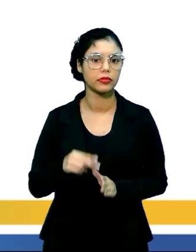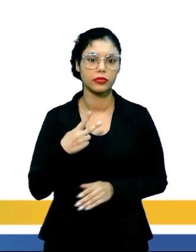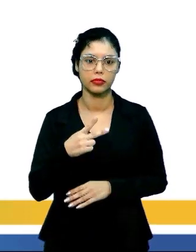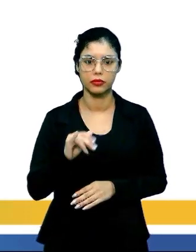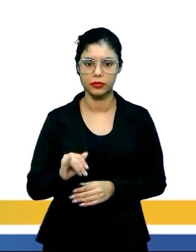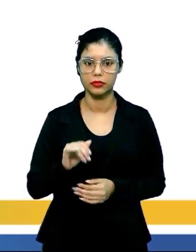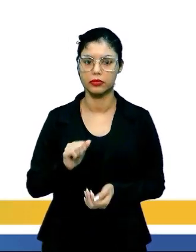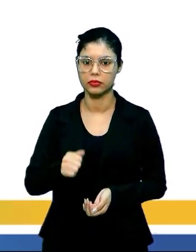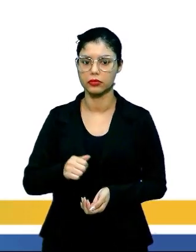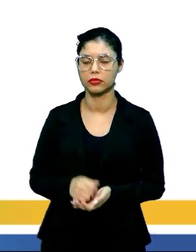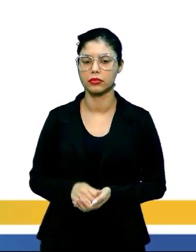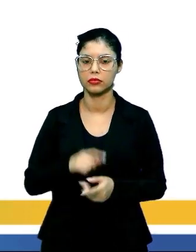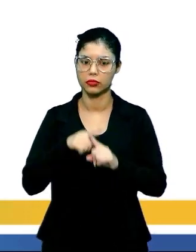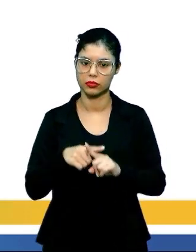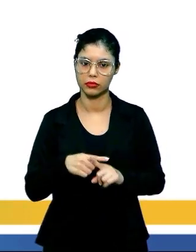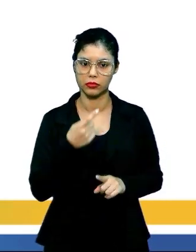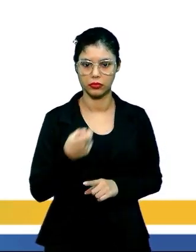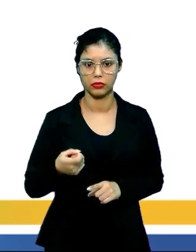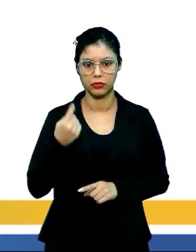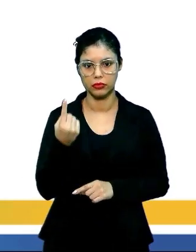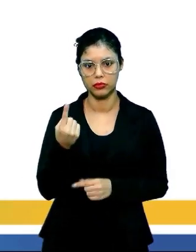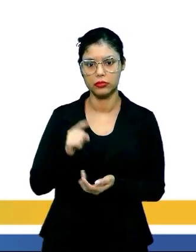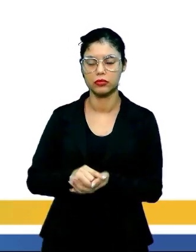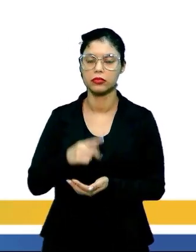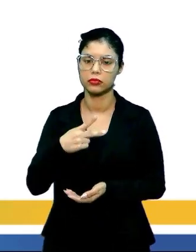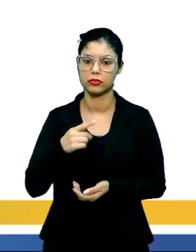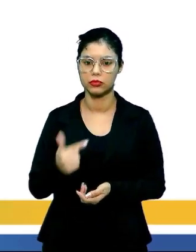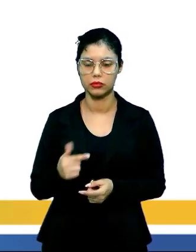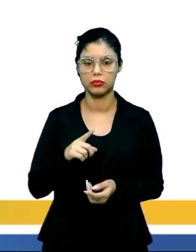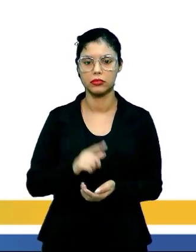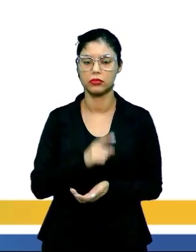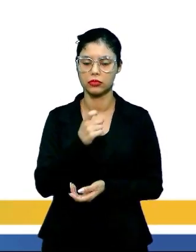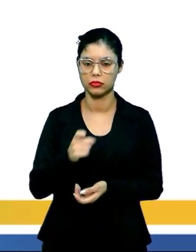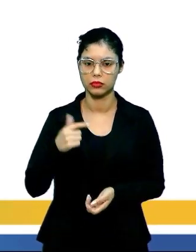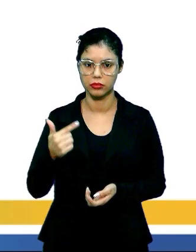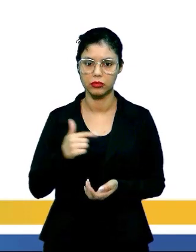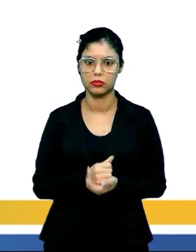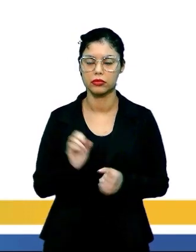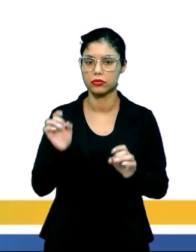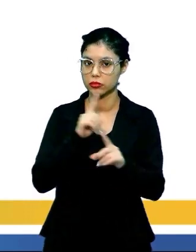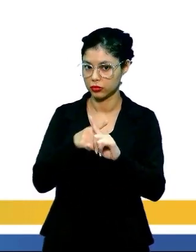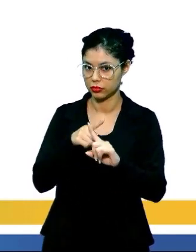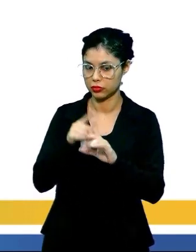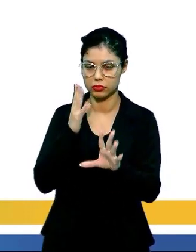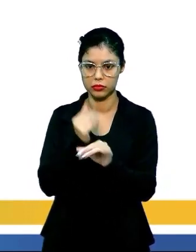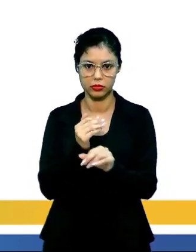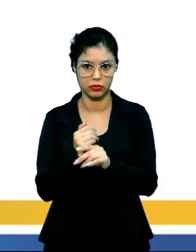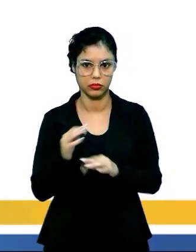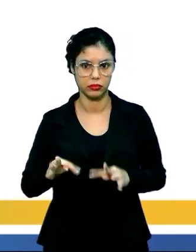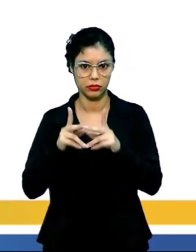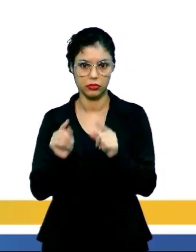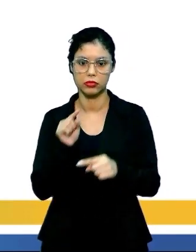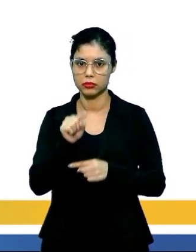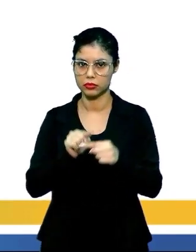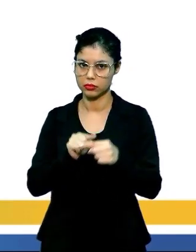A variável vezes o peso, a variável vezes o peso, tá? Ao multiplicar, soma tudo e